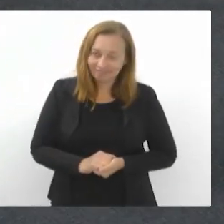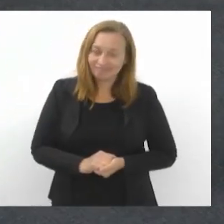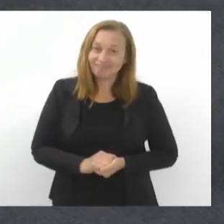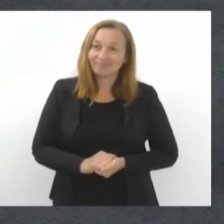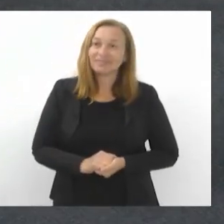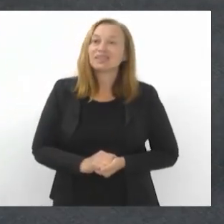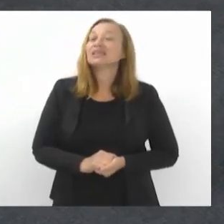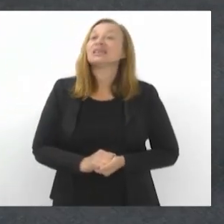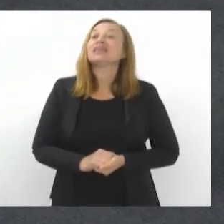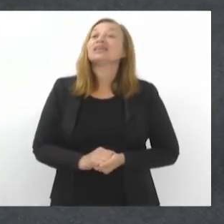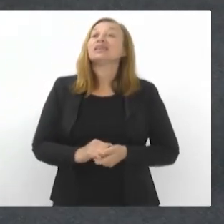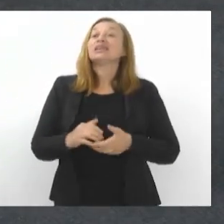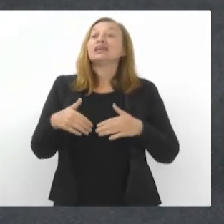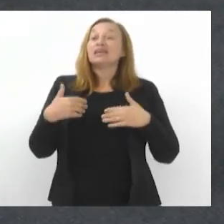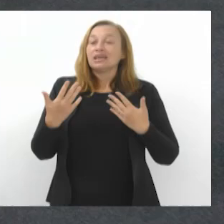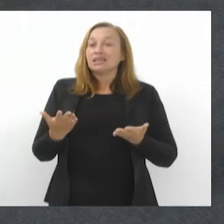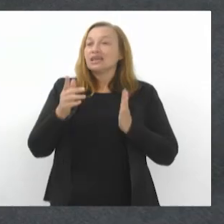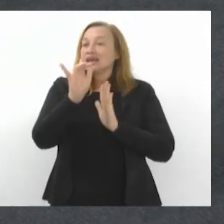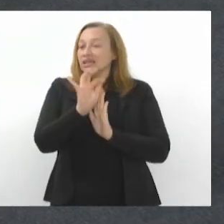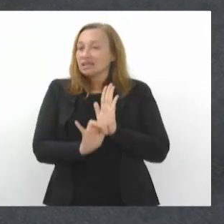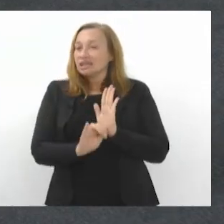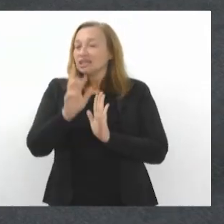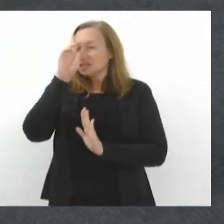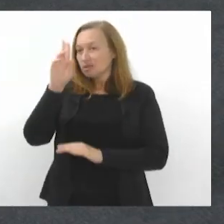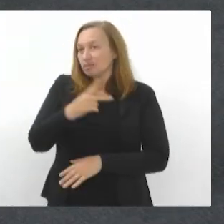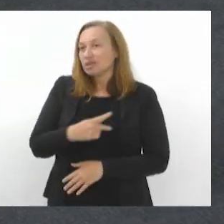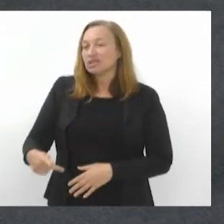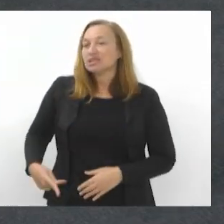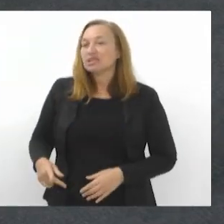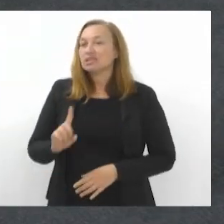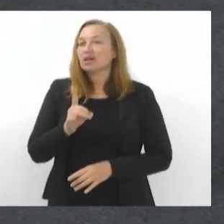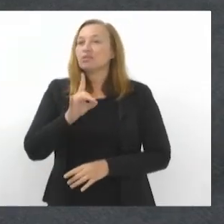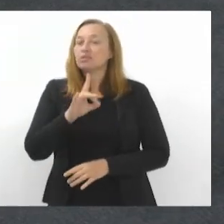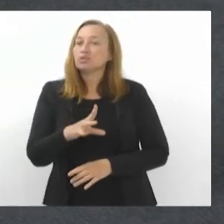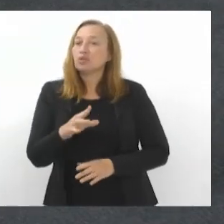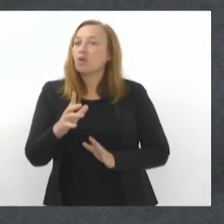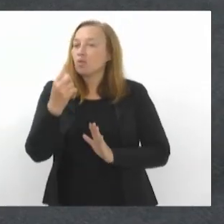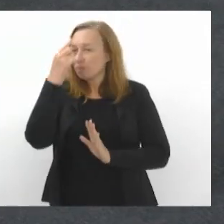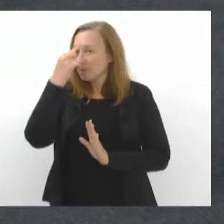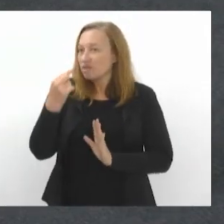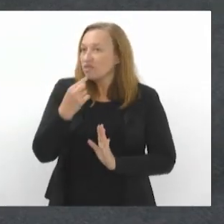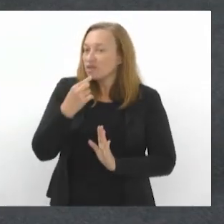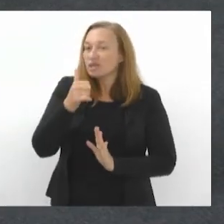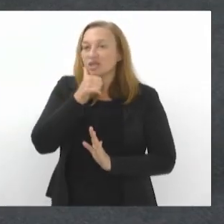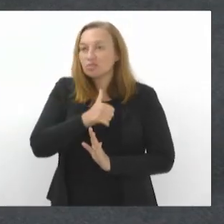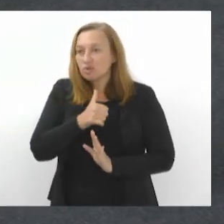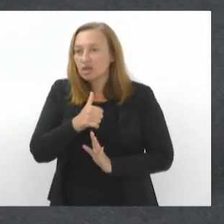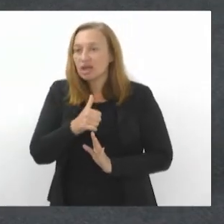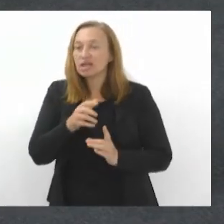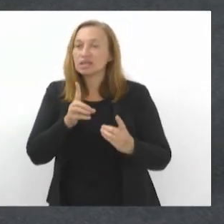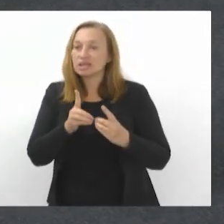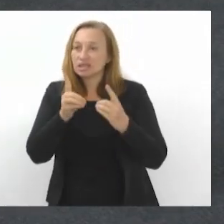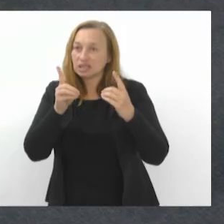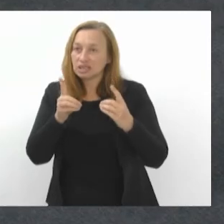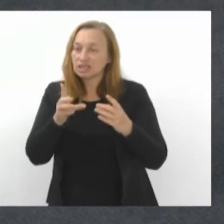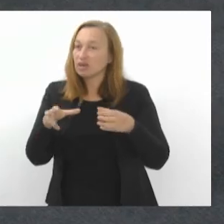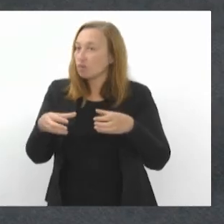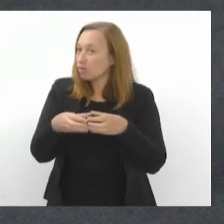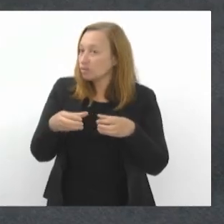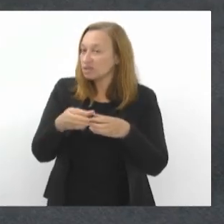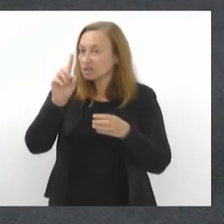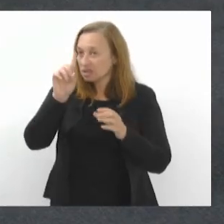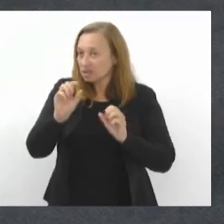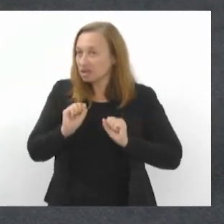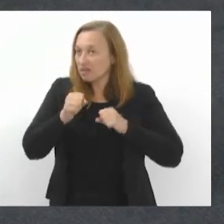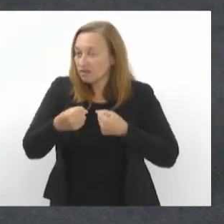tem. E esse relatório aqui, senhor presidente, traz não só o perfil das mulheres atendidas na Comissão de Defesa